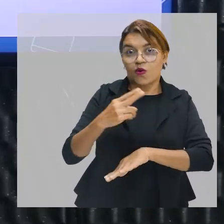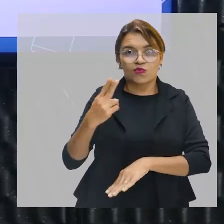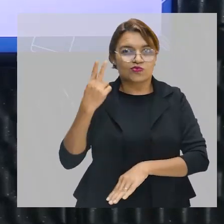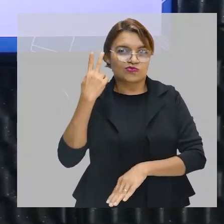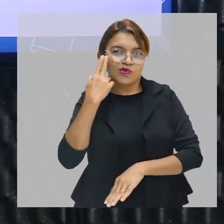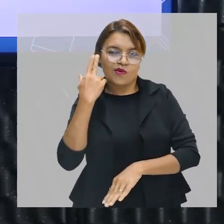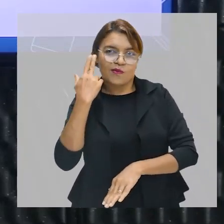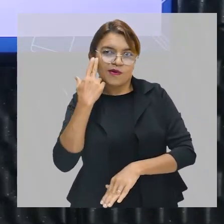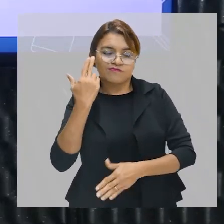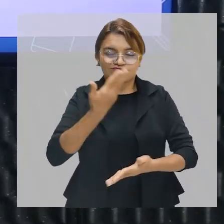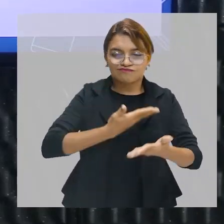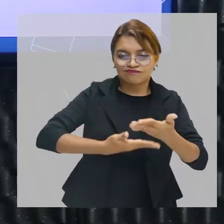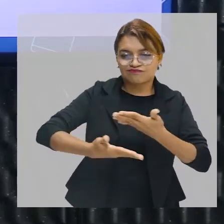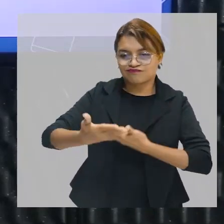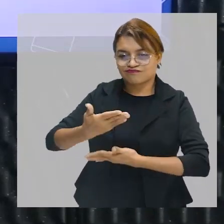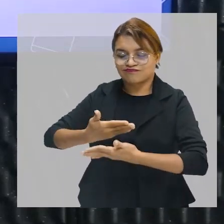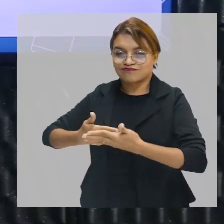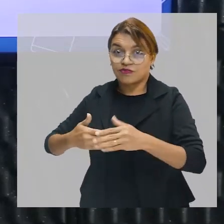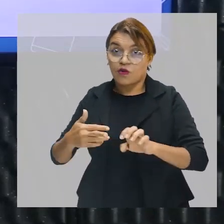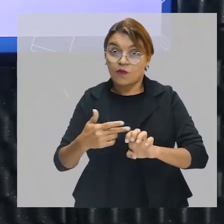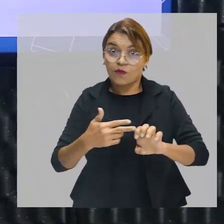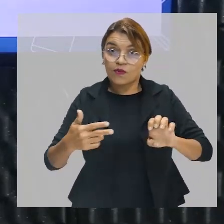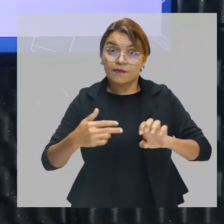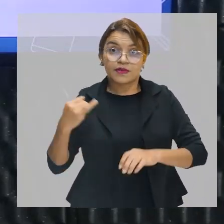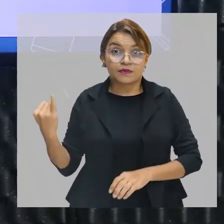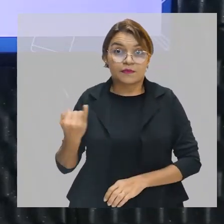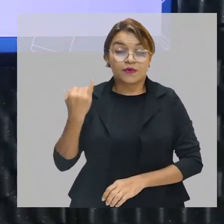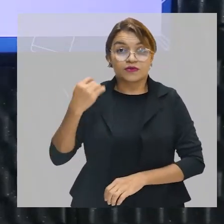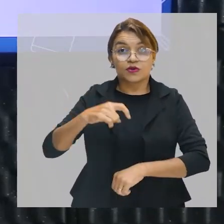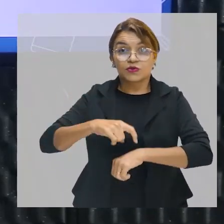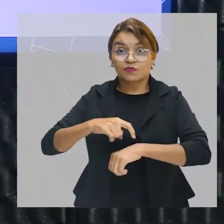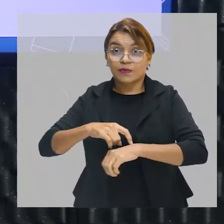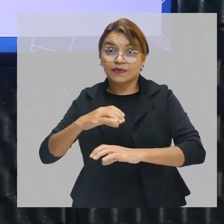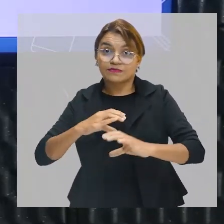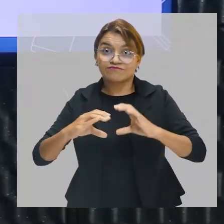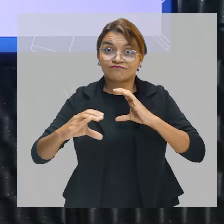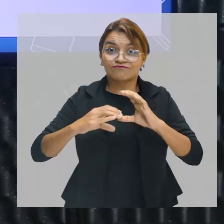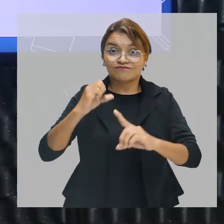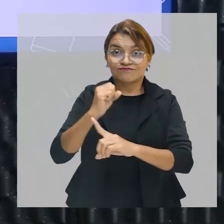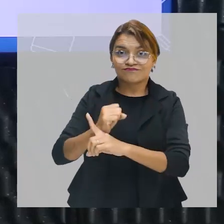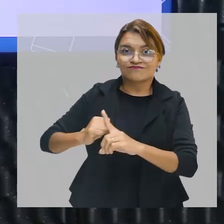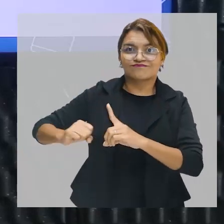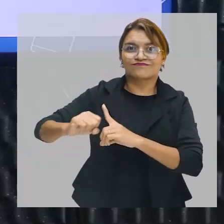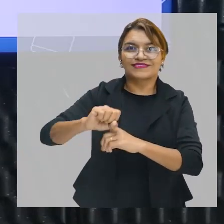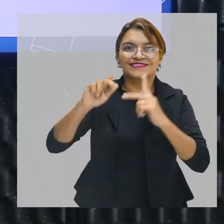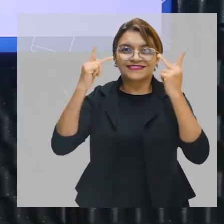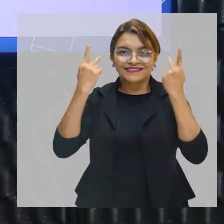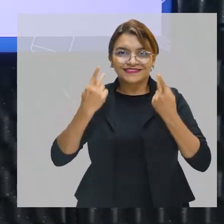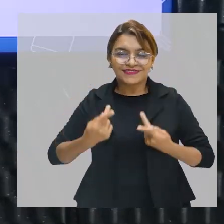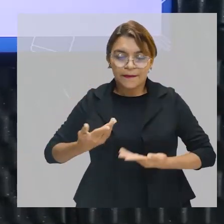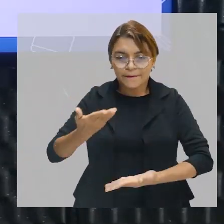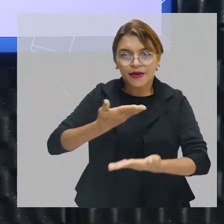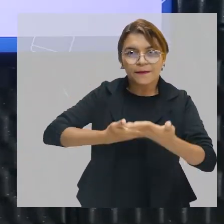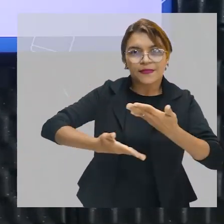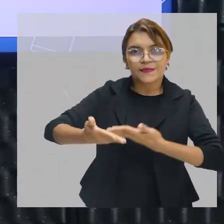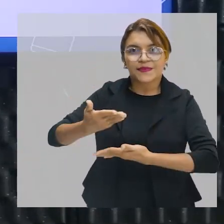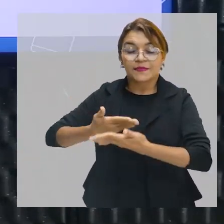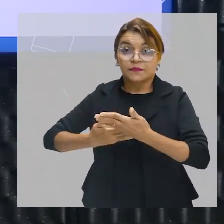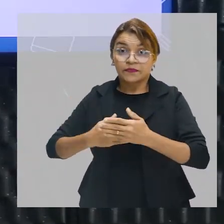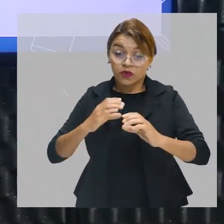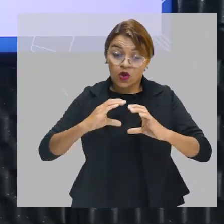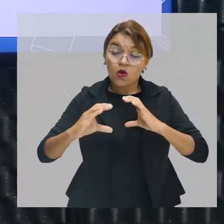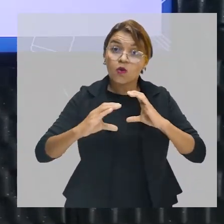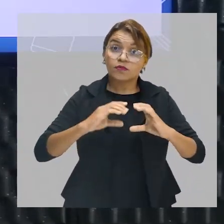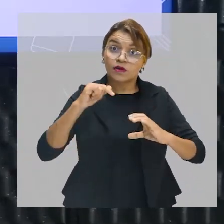sendo, portanto, um elemento essencial da interação social humana. Então, a comunicação, ela